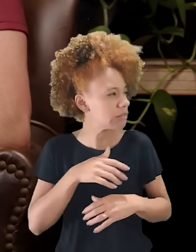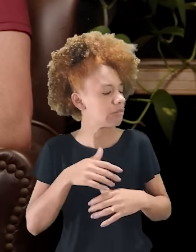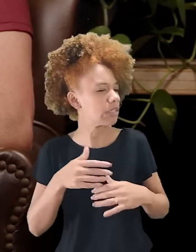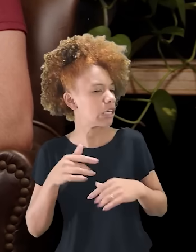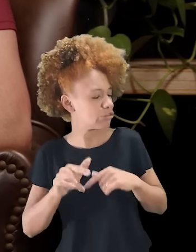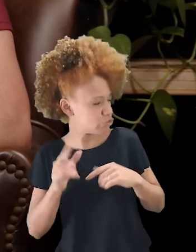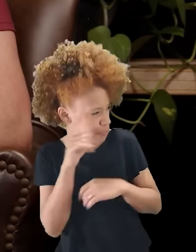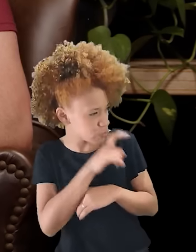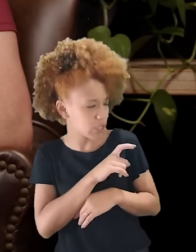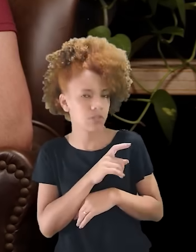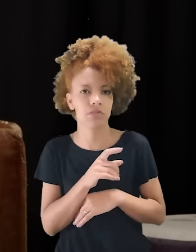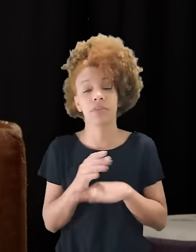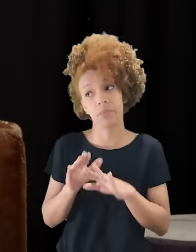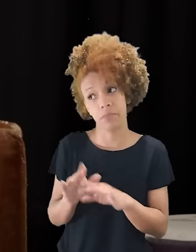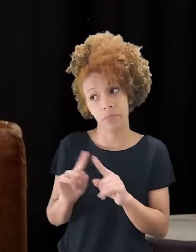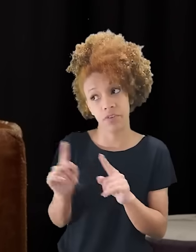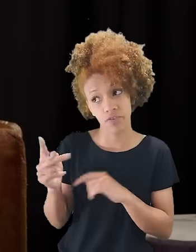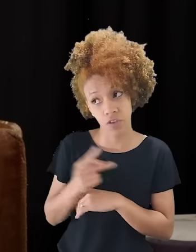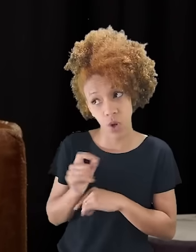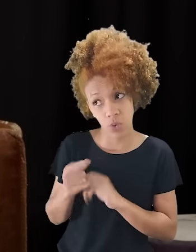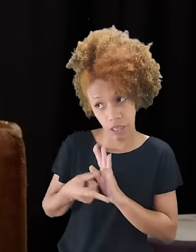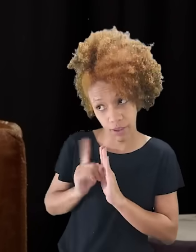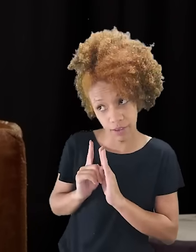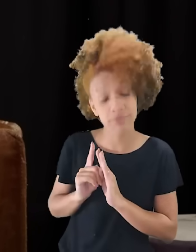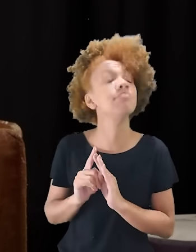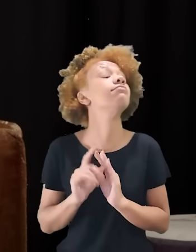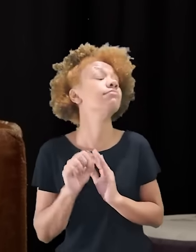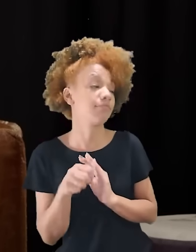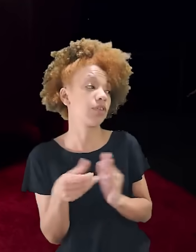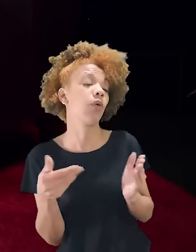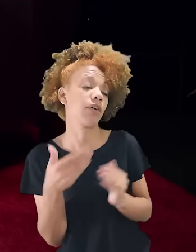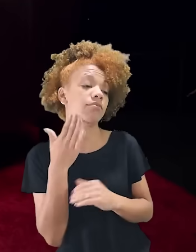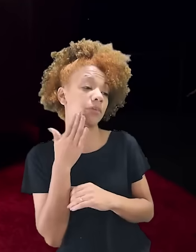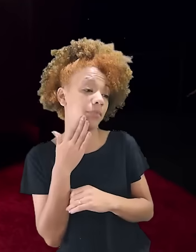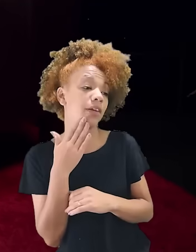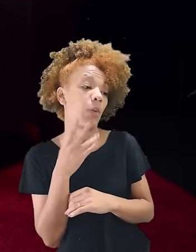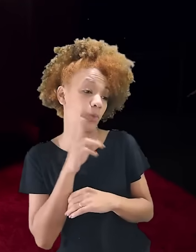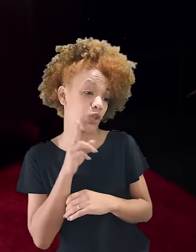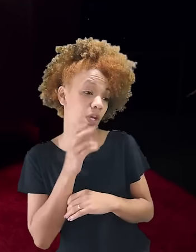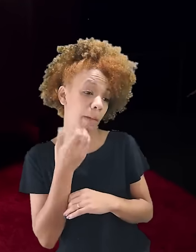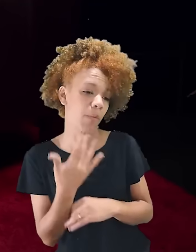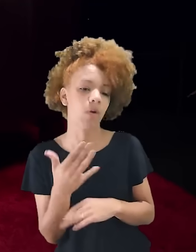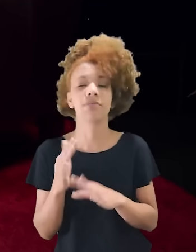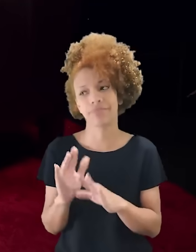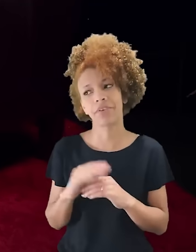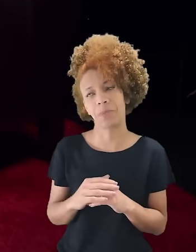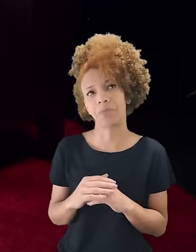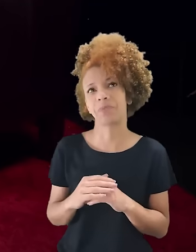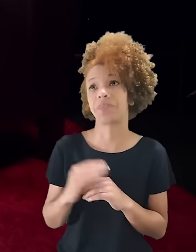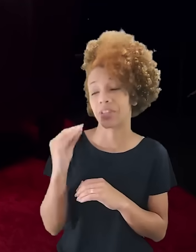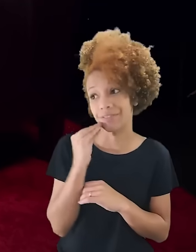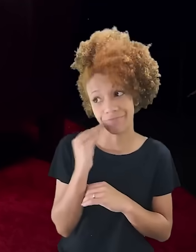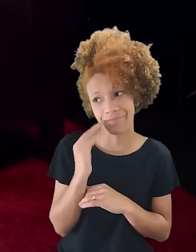você vivencia Ainda não mas você você fala do que eu comentei com você antes é Esso eu quero saber você falou vou te contar uma história que é boa não eu pensei